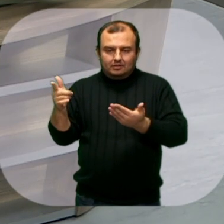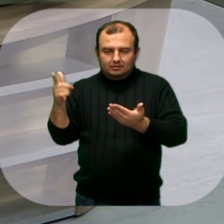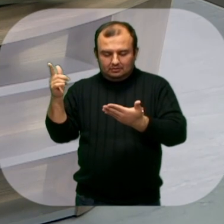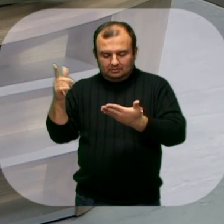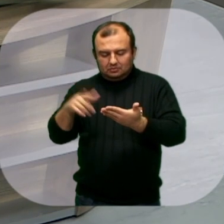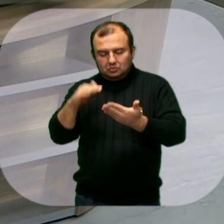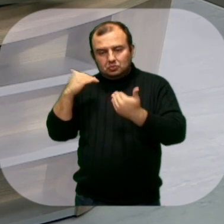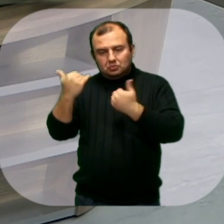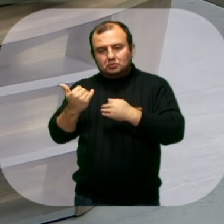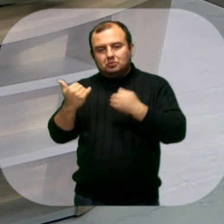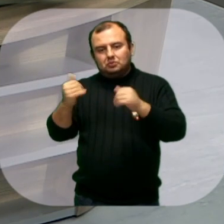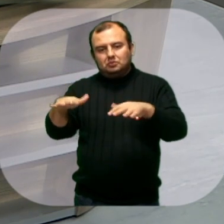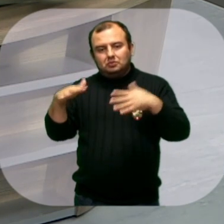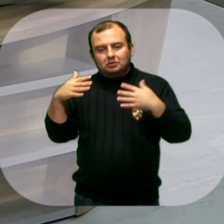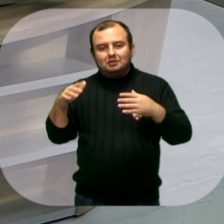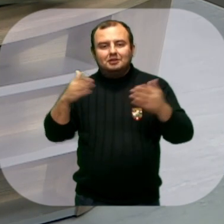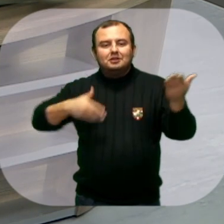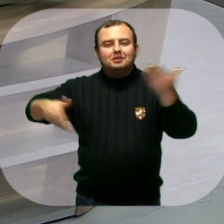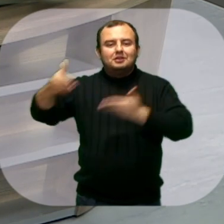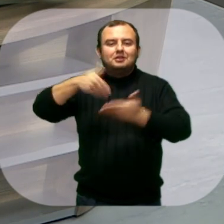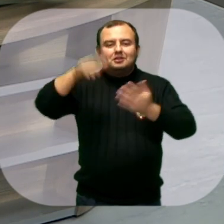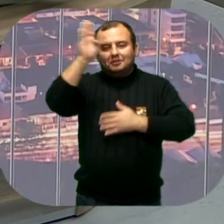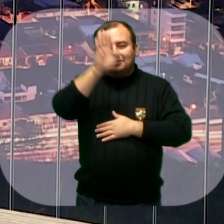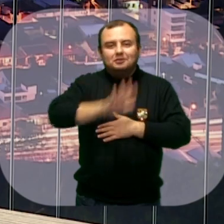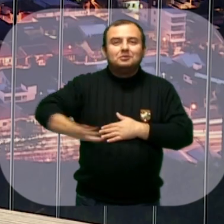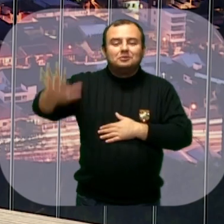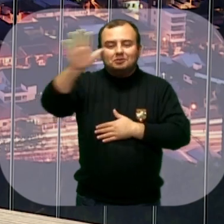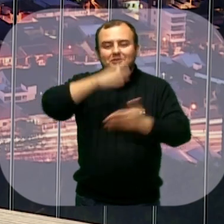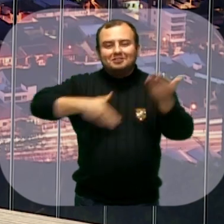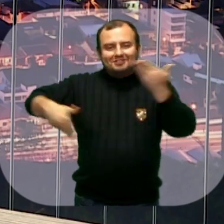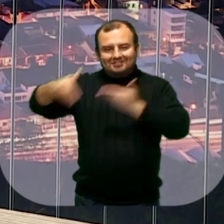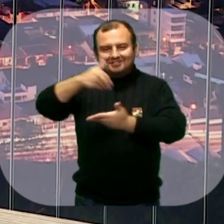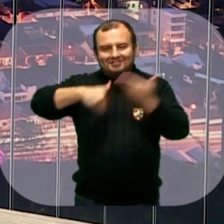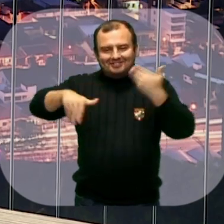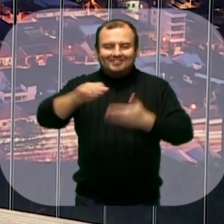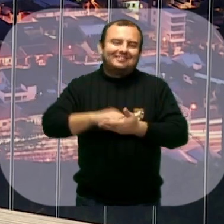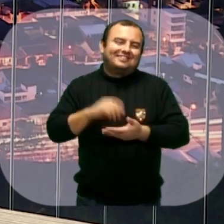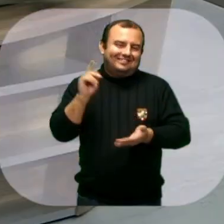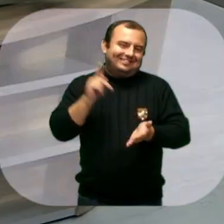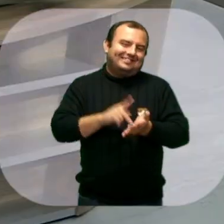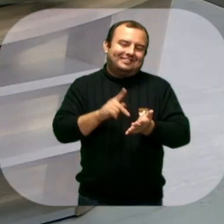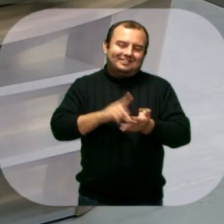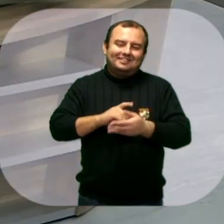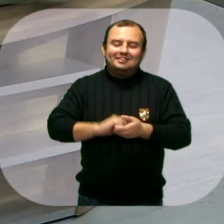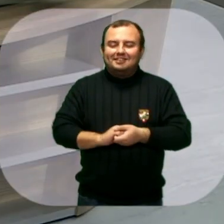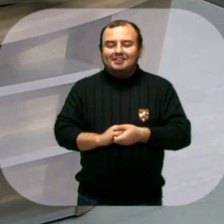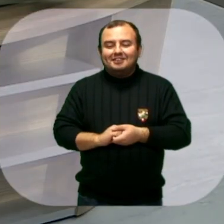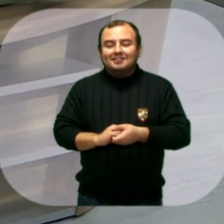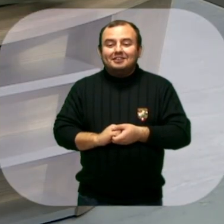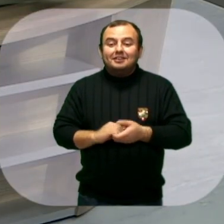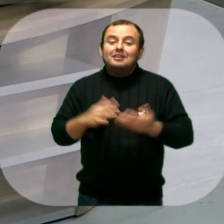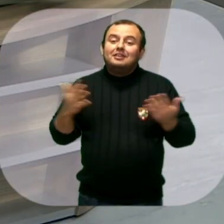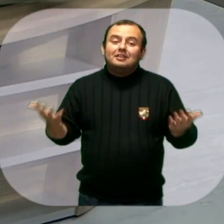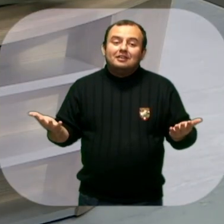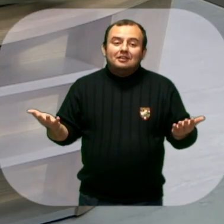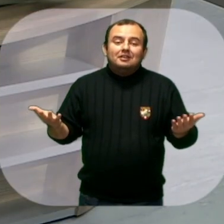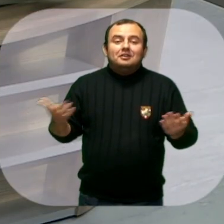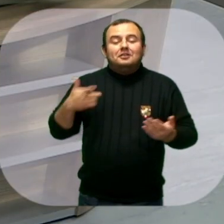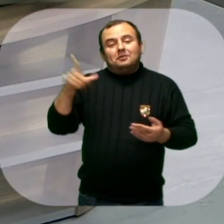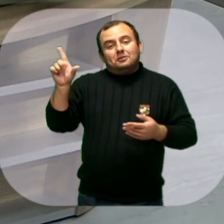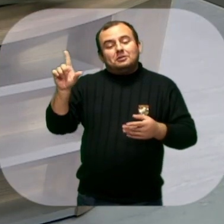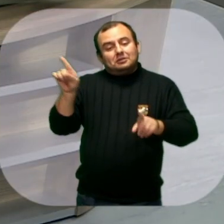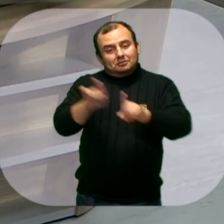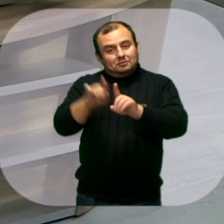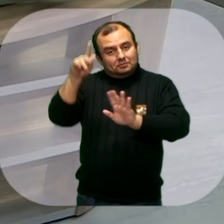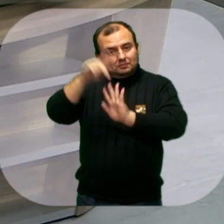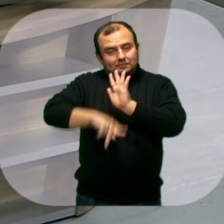do Congresso. Olha que legal. Está circulando Peixeiro no Brasil inteiro. Verdade. Então, assim, outra iniciativa